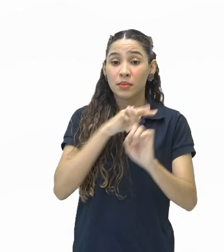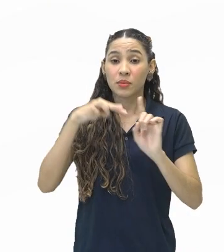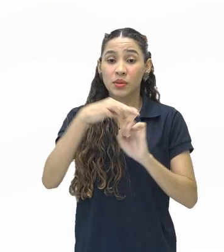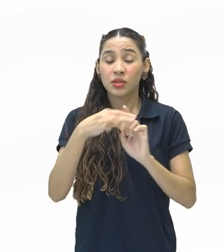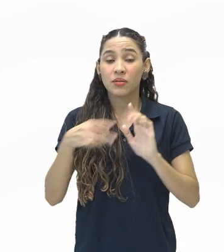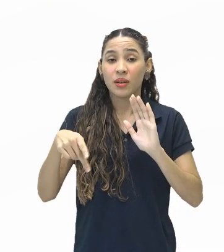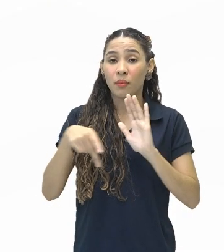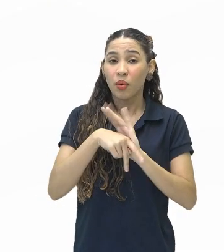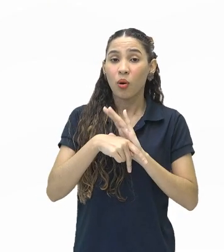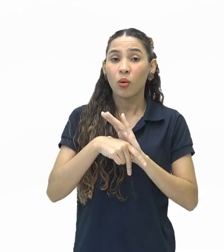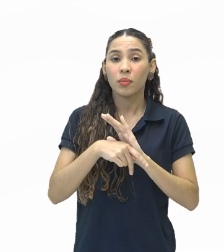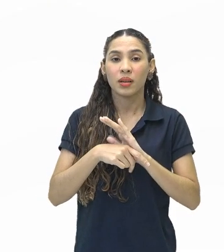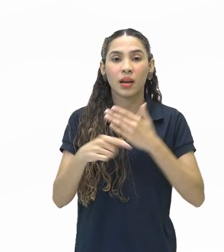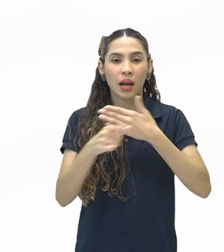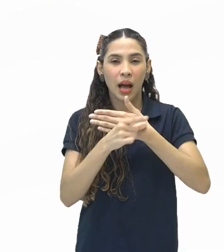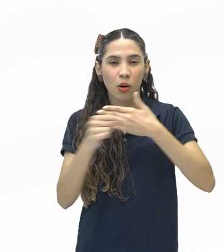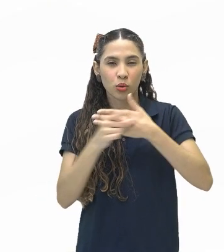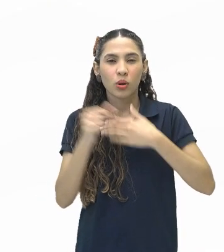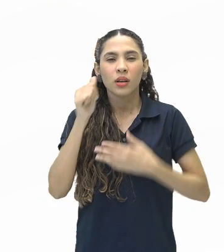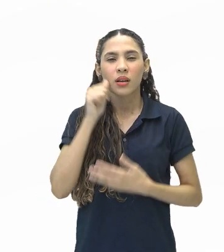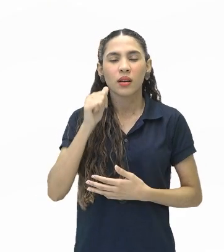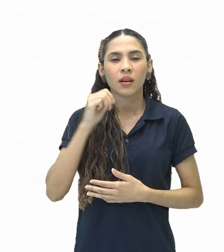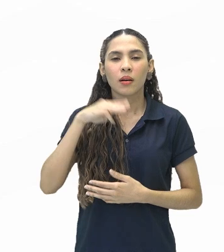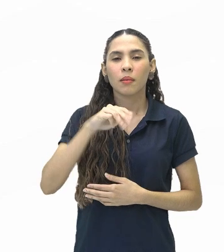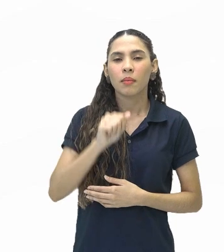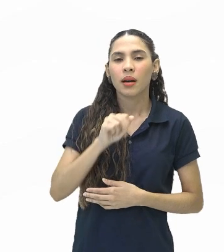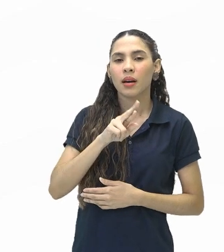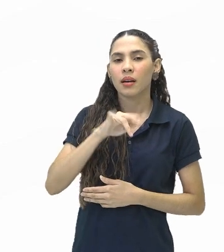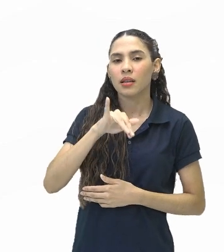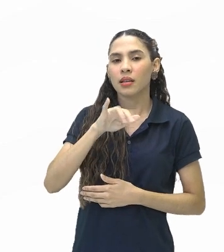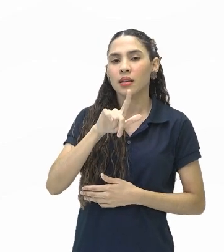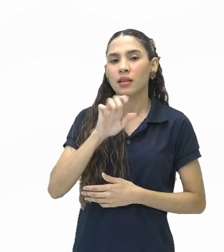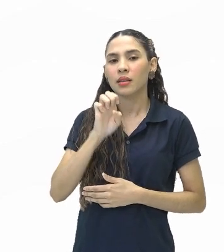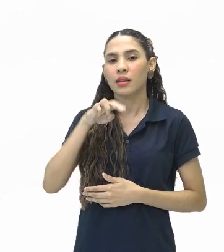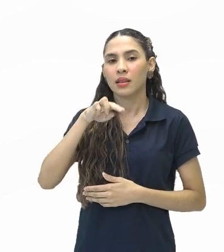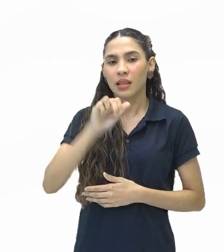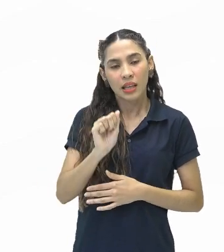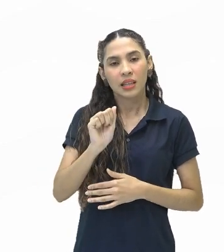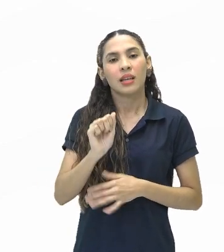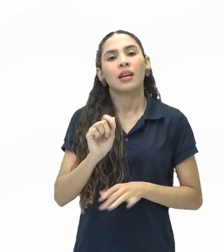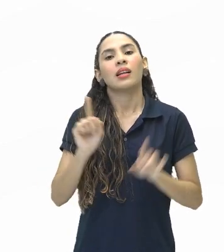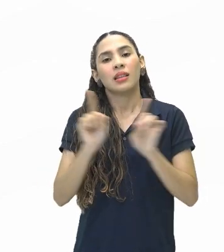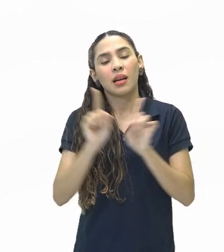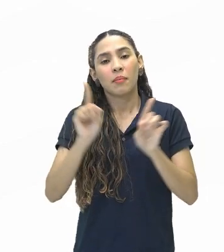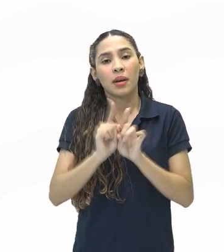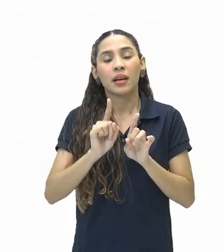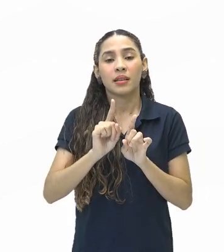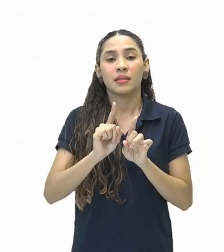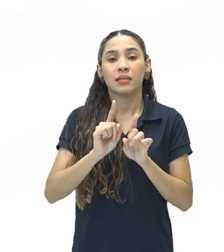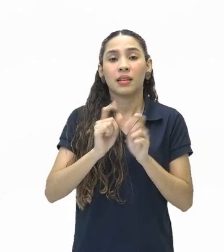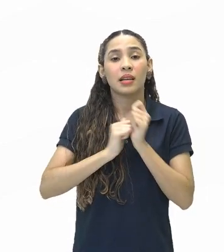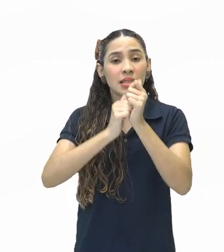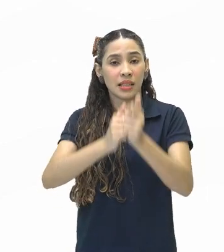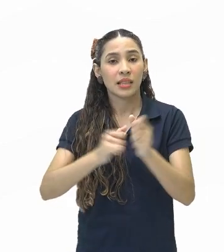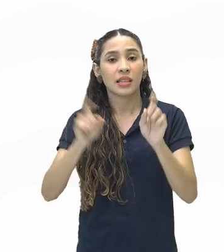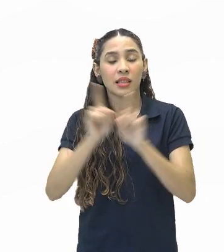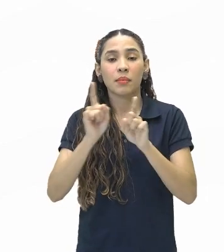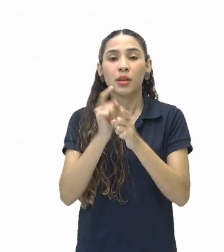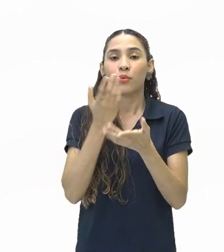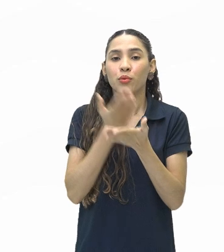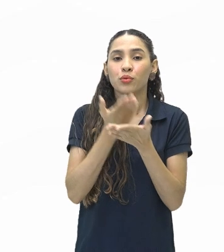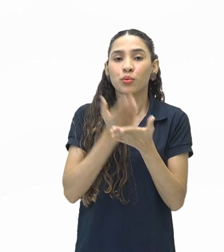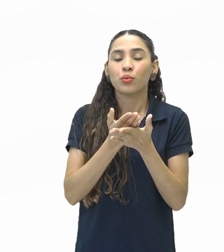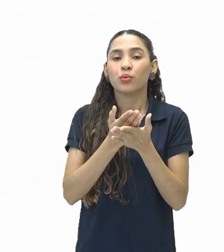partir da visão da Marilena Chauí, né, e também iluminada aí, que é do